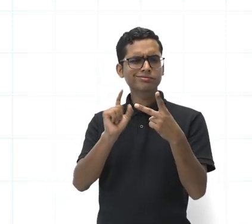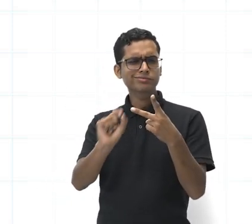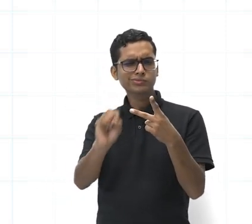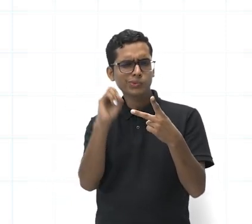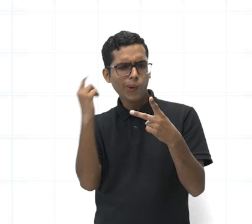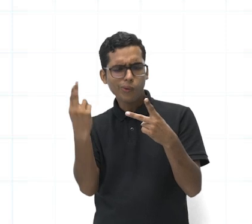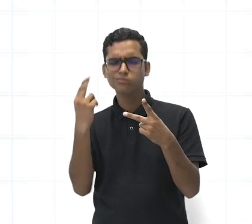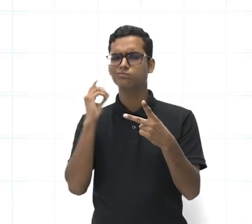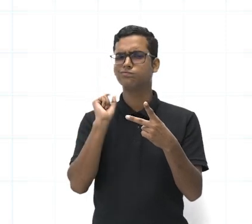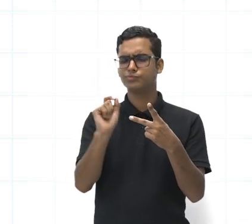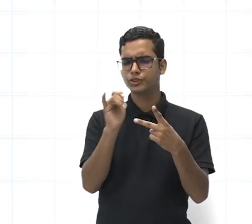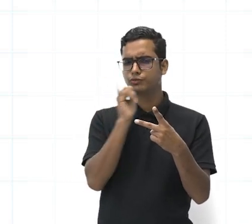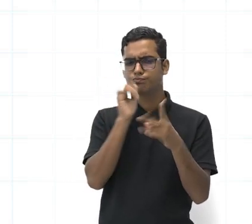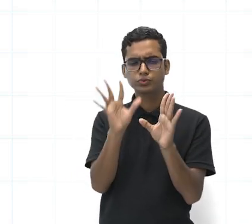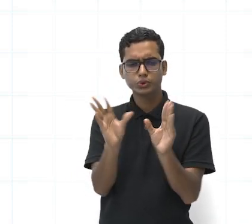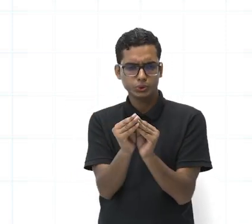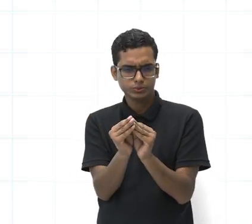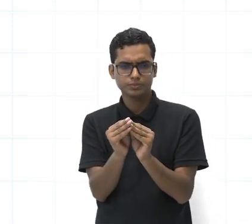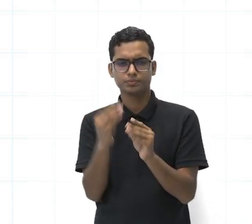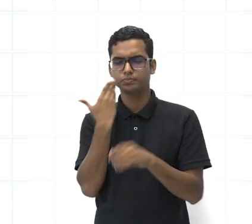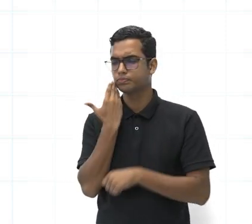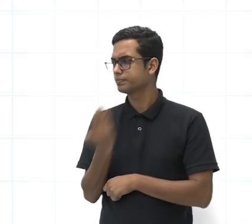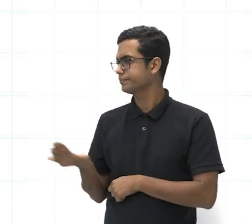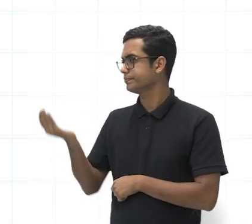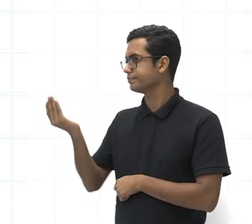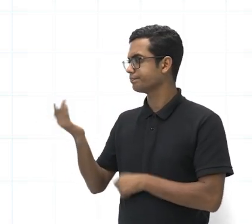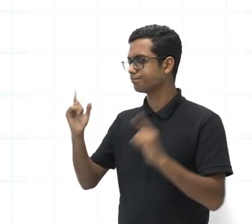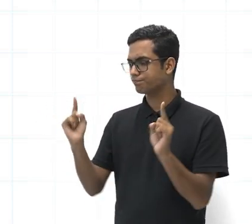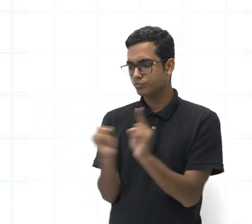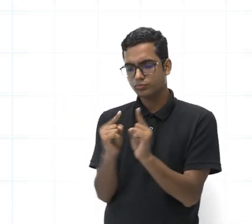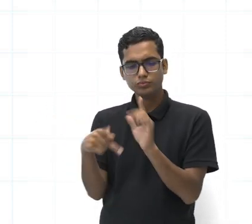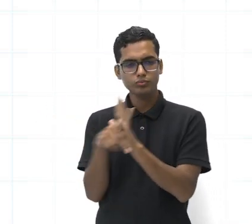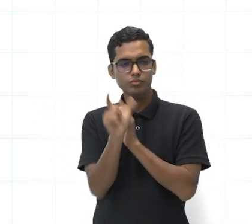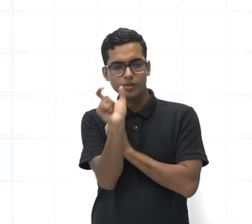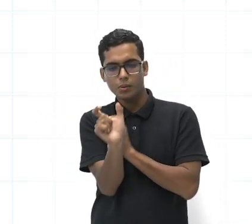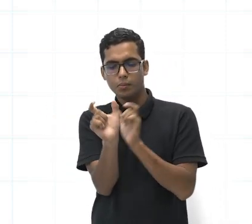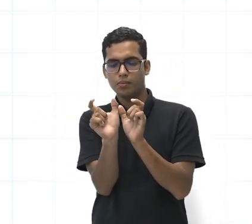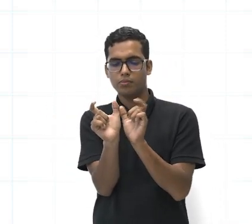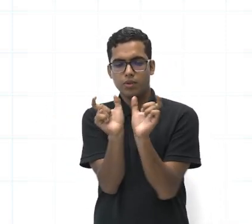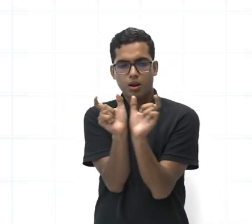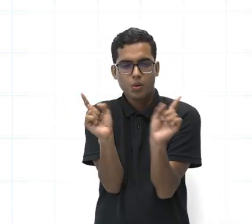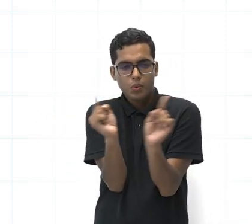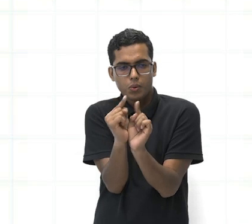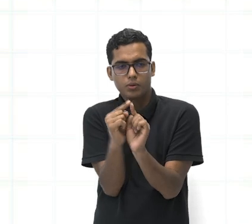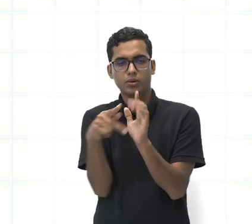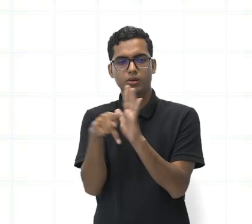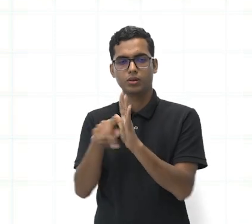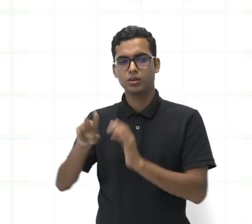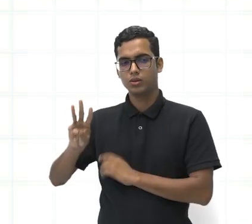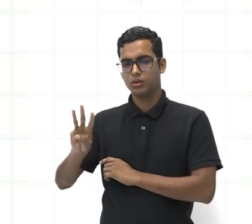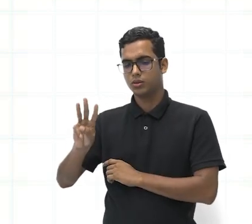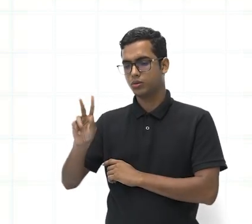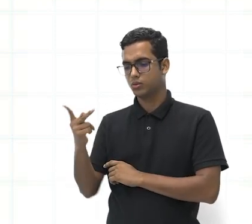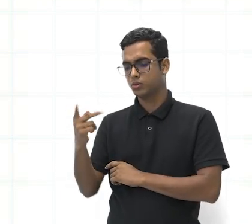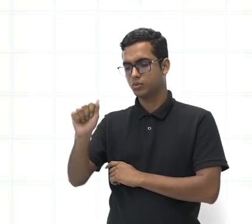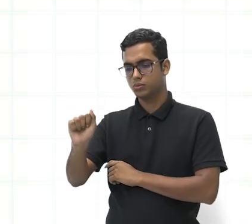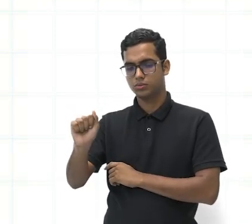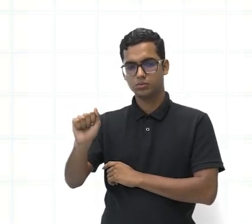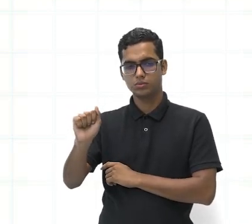para indicar a abreviação, como é aqui, tá? Então, what é a abreviação de what